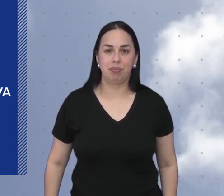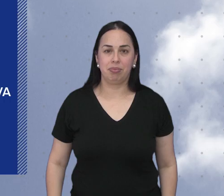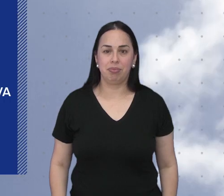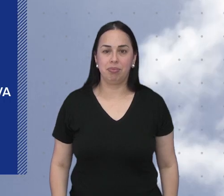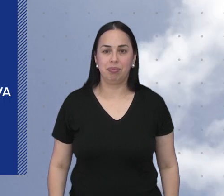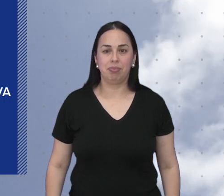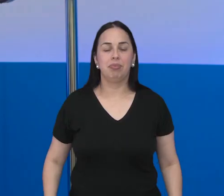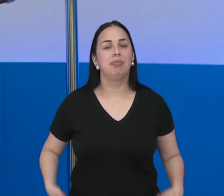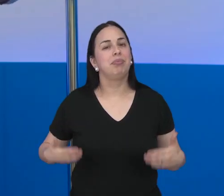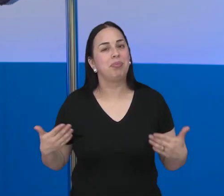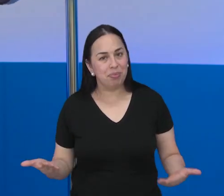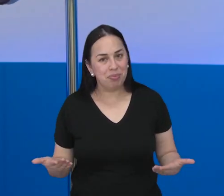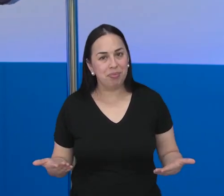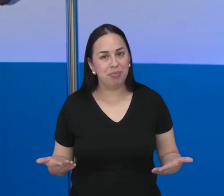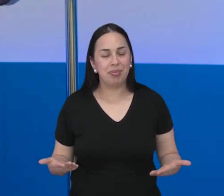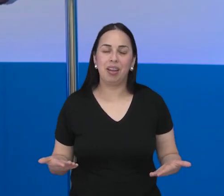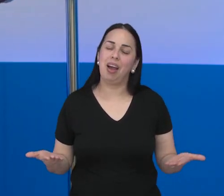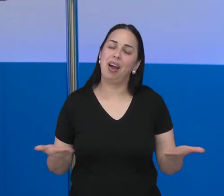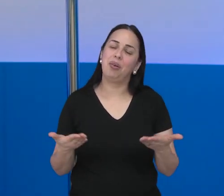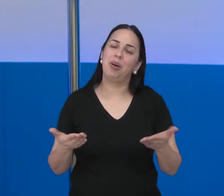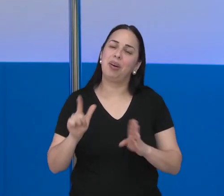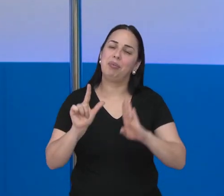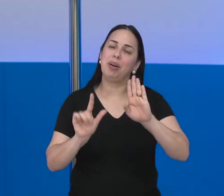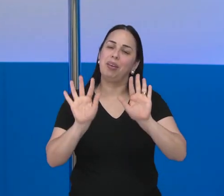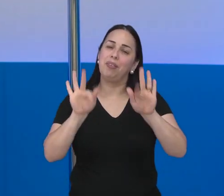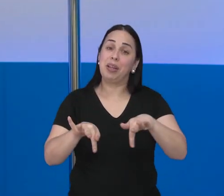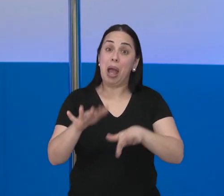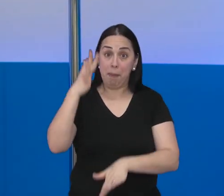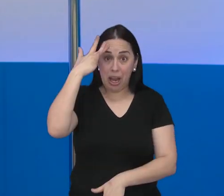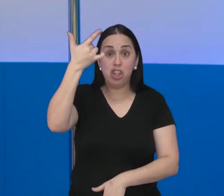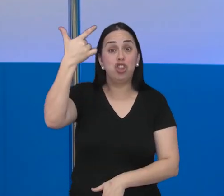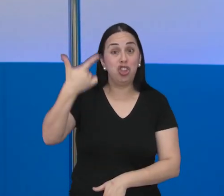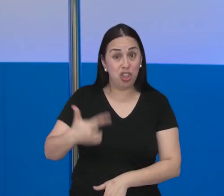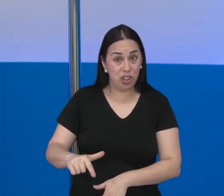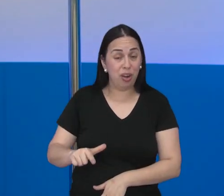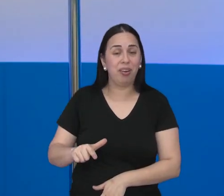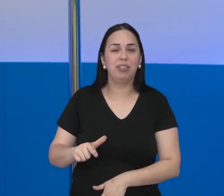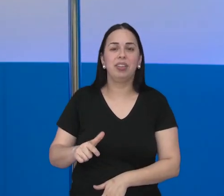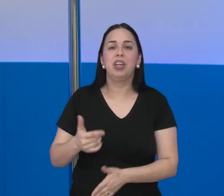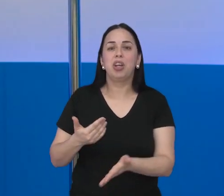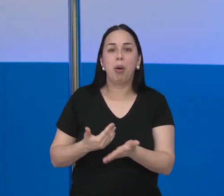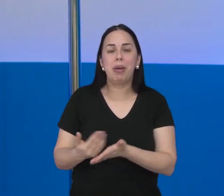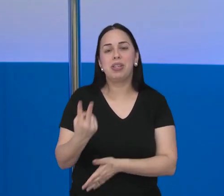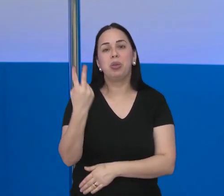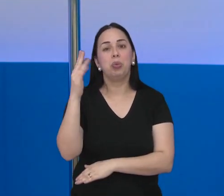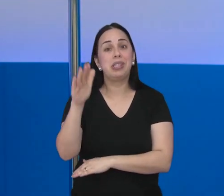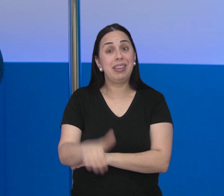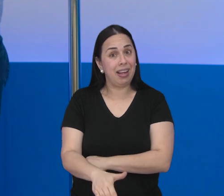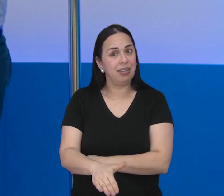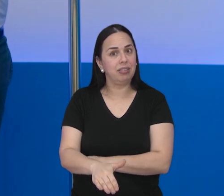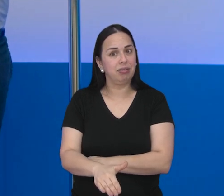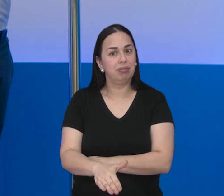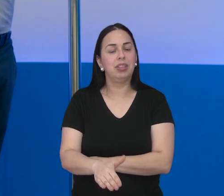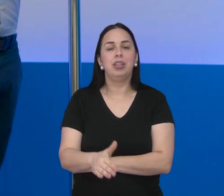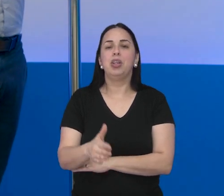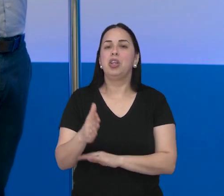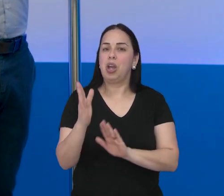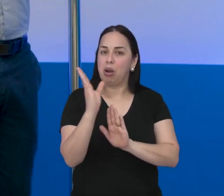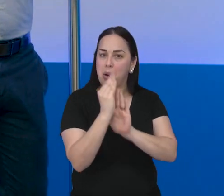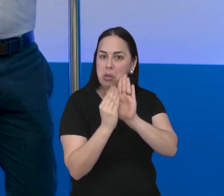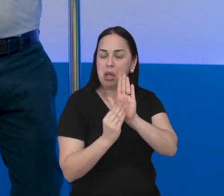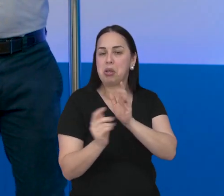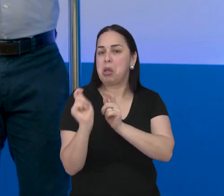12. E é isso, a gente se despede agora, mas amanhã tem mais Boletim Legislativo a partir das 2 horas da tarde. Todo o